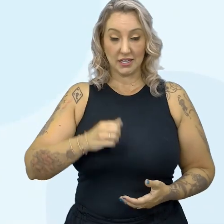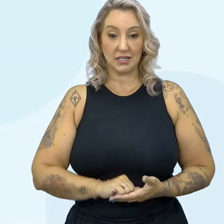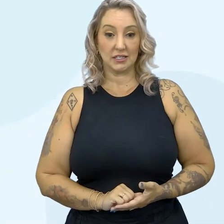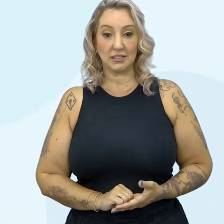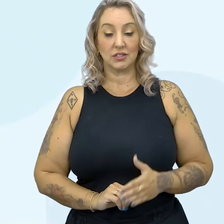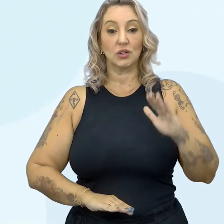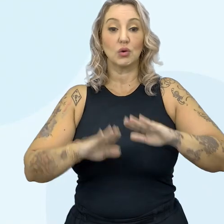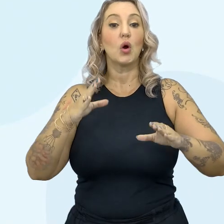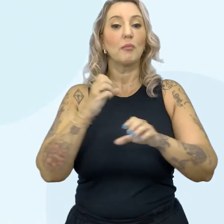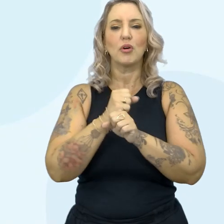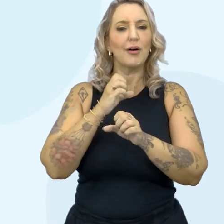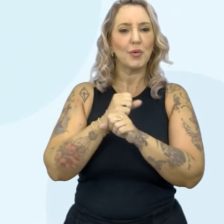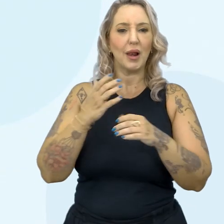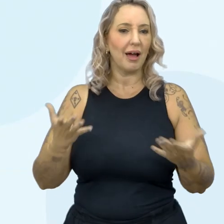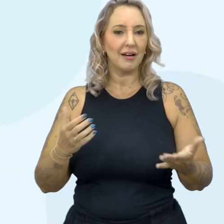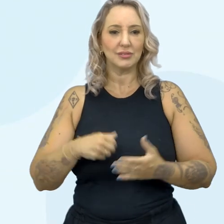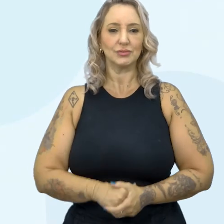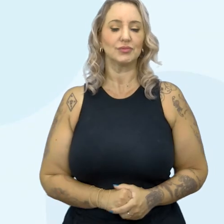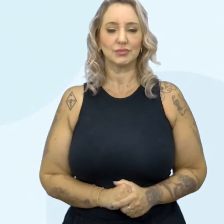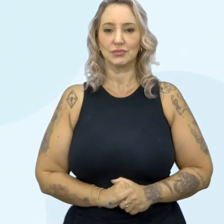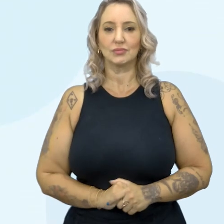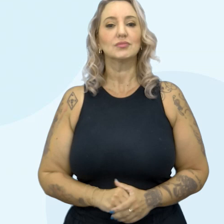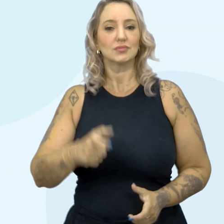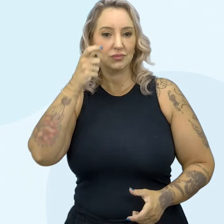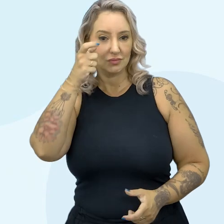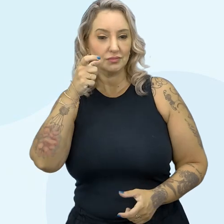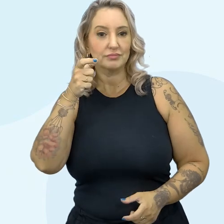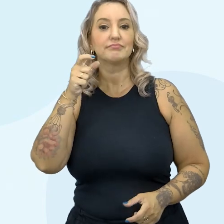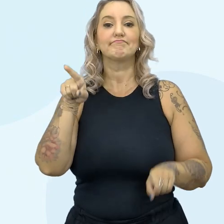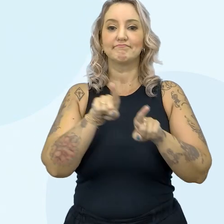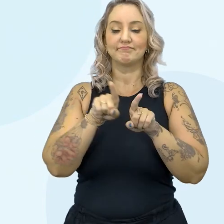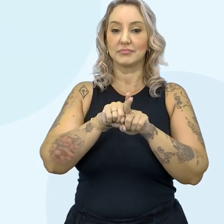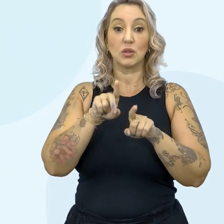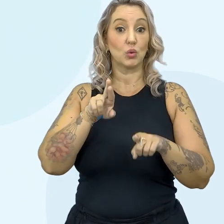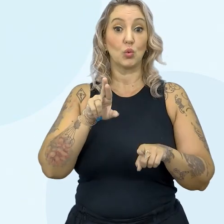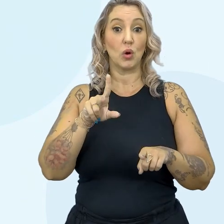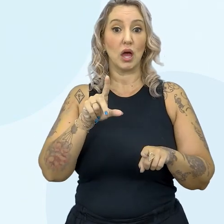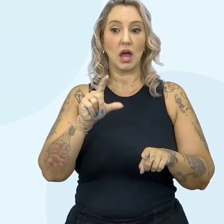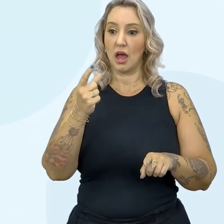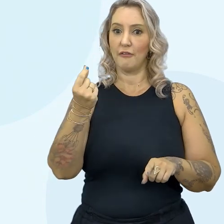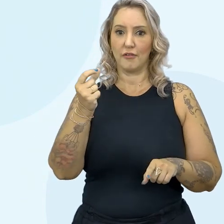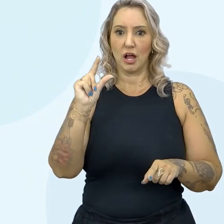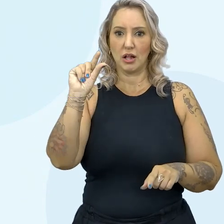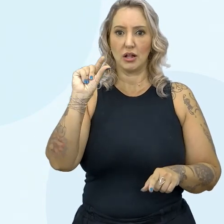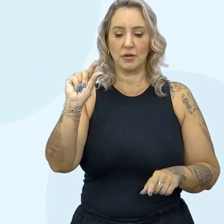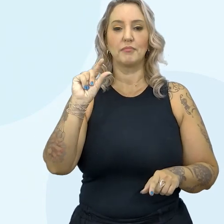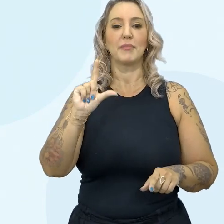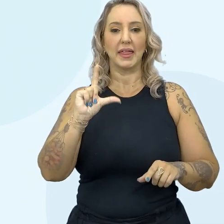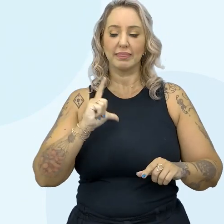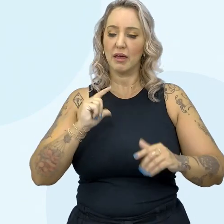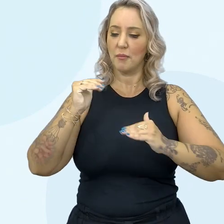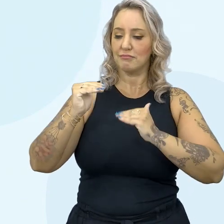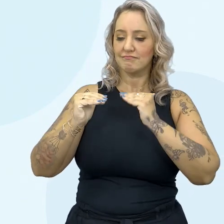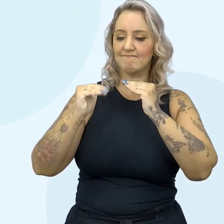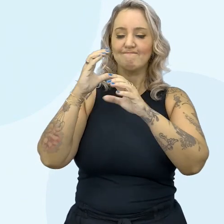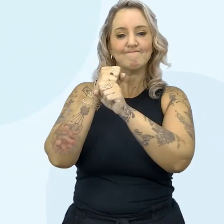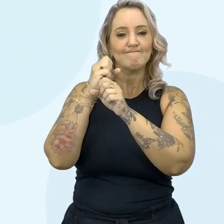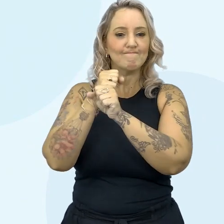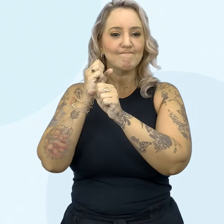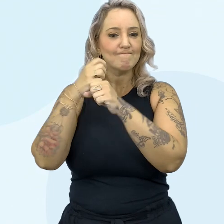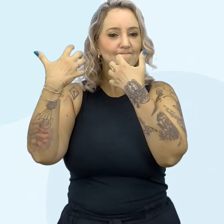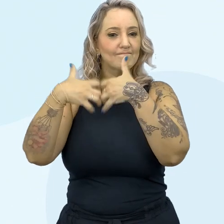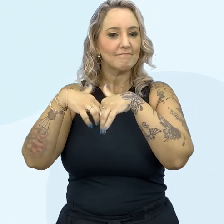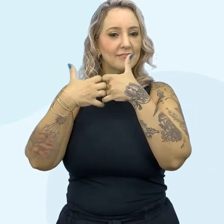média, como que é calculado, né? Então, isso é interessante deles verem, que não é um valor que está ali, mas há um processo para se chegar